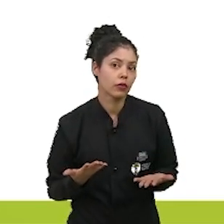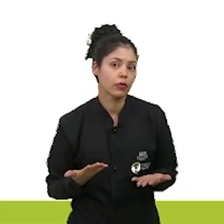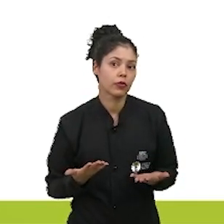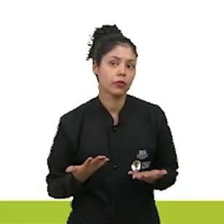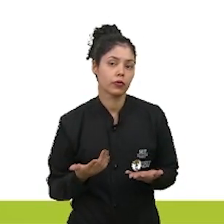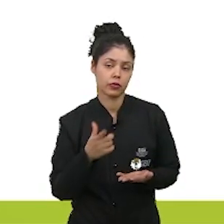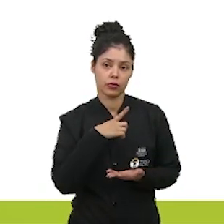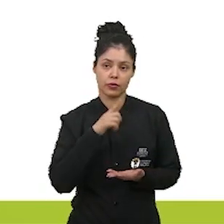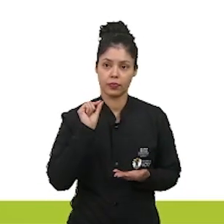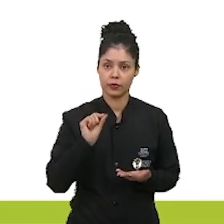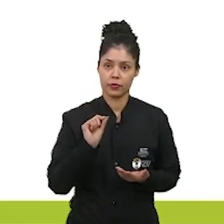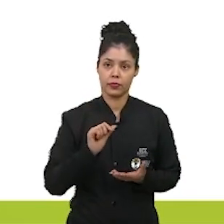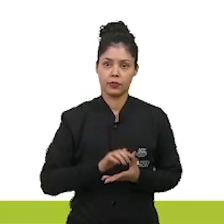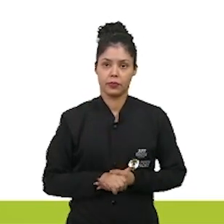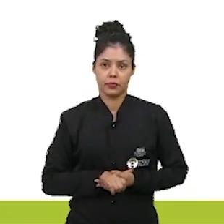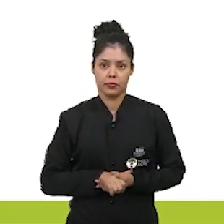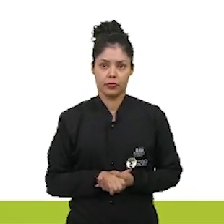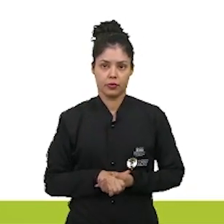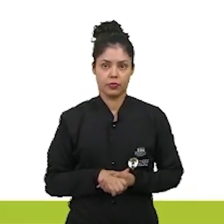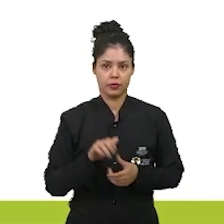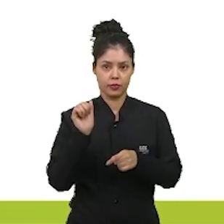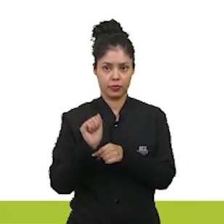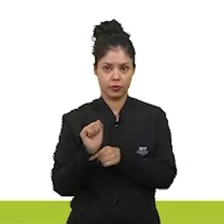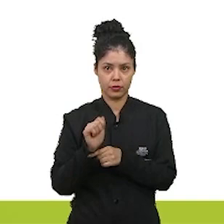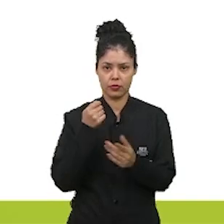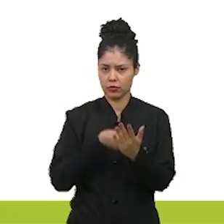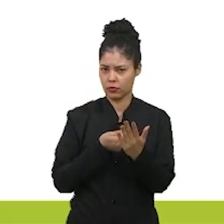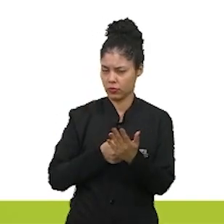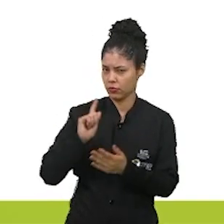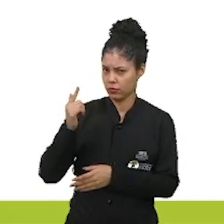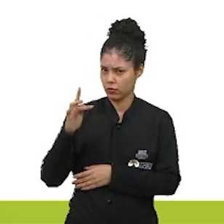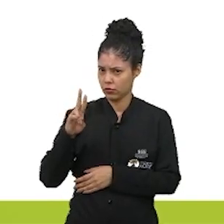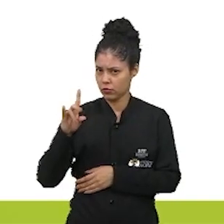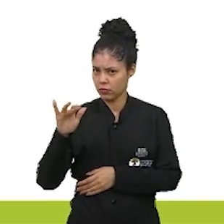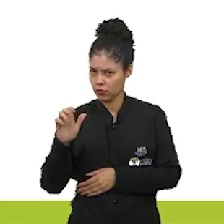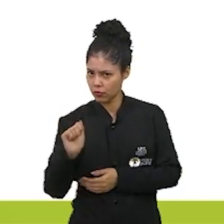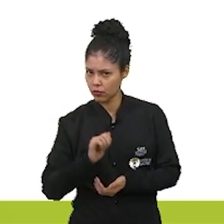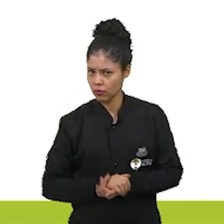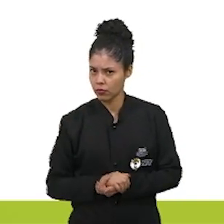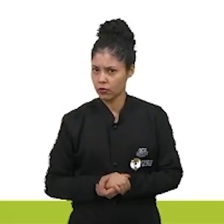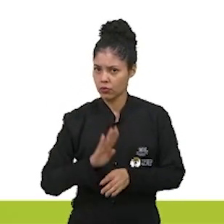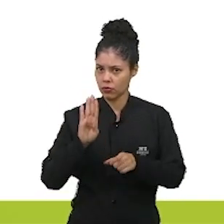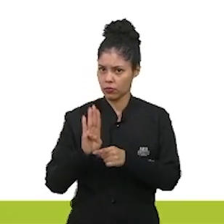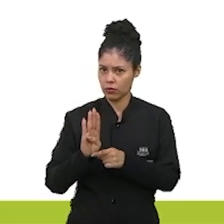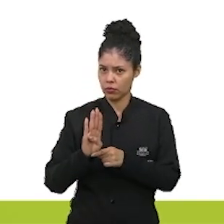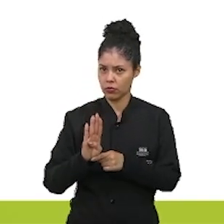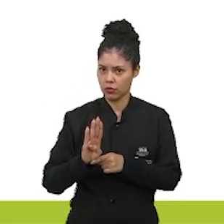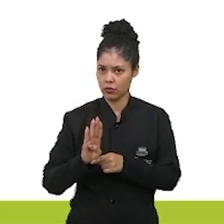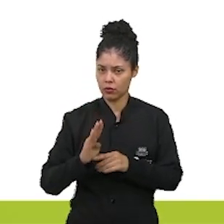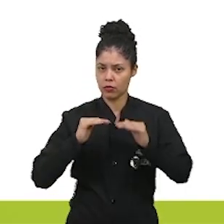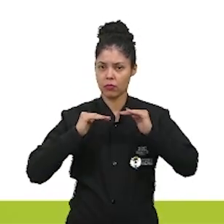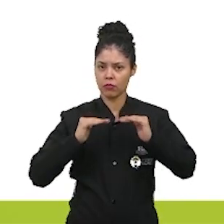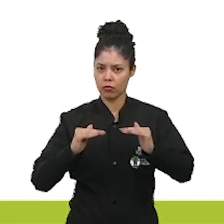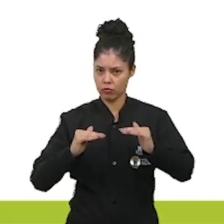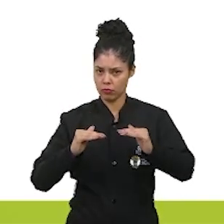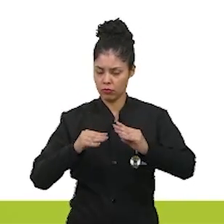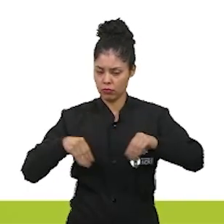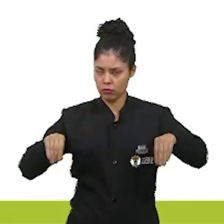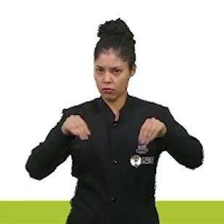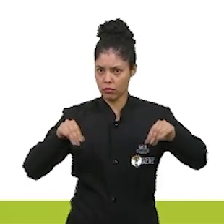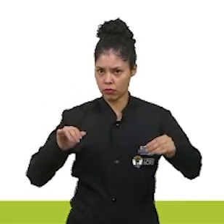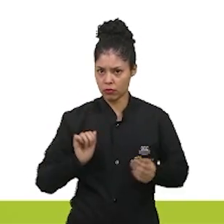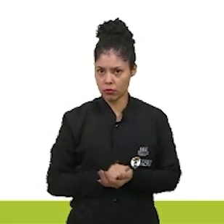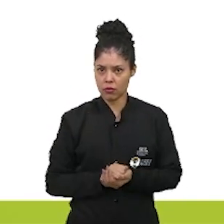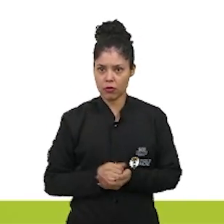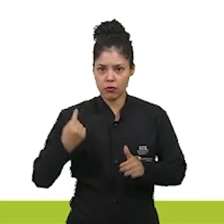Aí nós temos aqui, letra A, resistência geológica. Letra B, instabilidade do terreno.